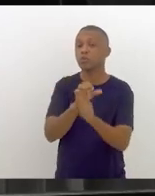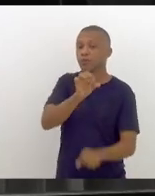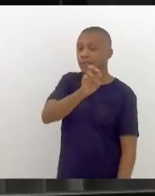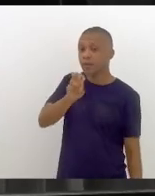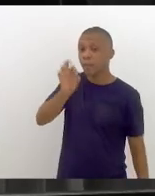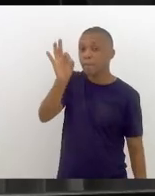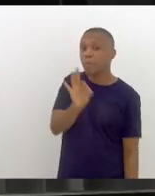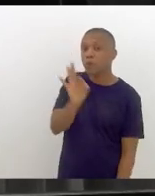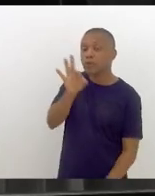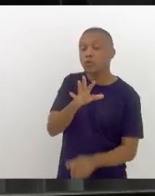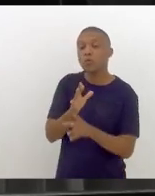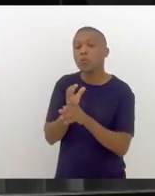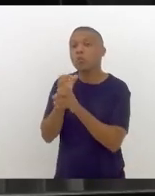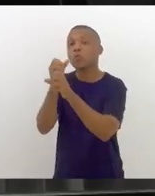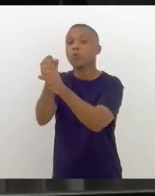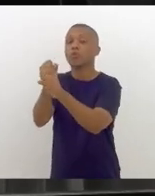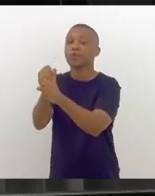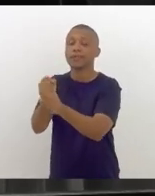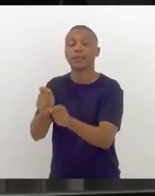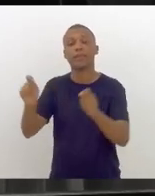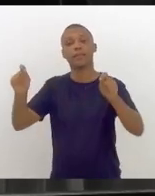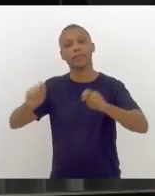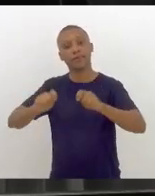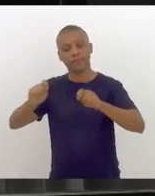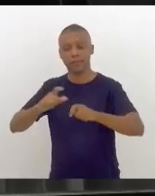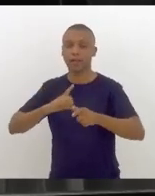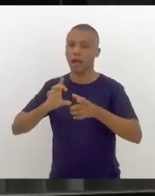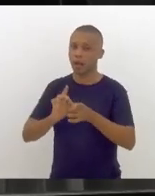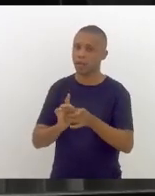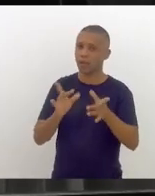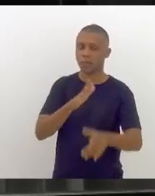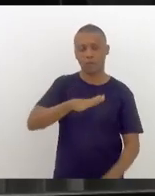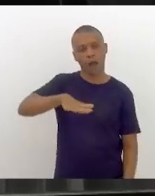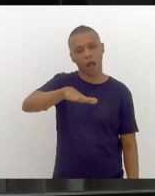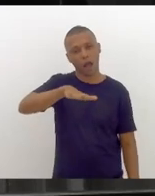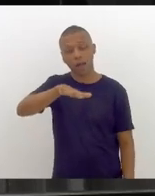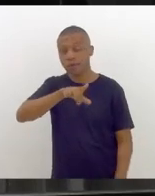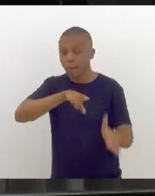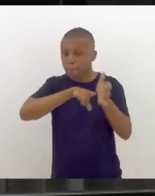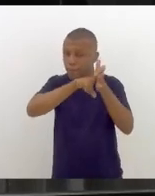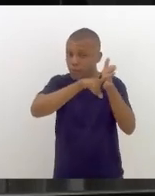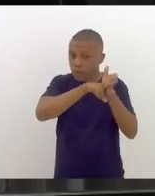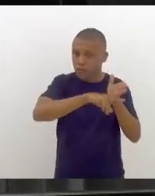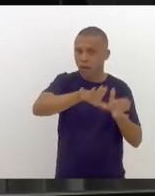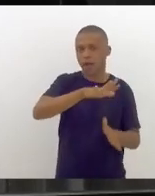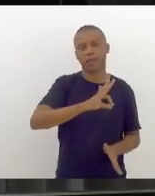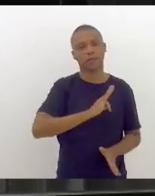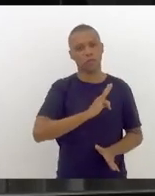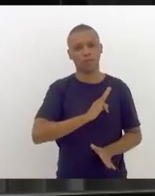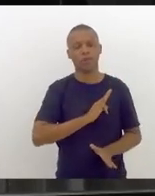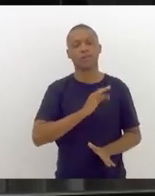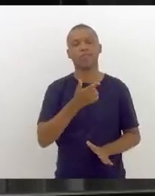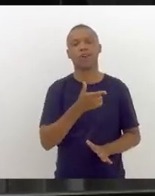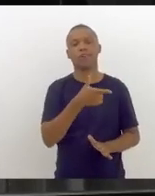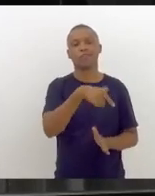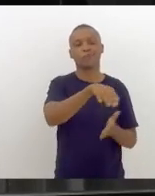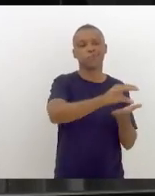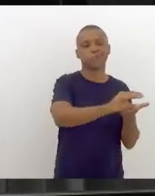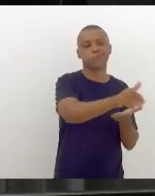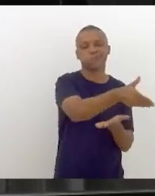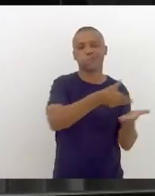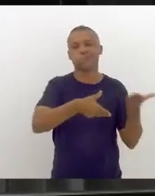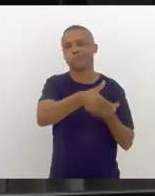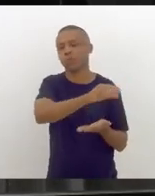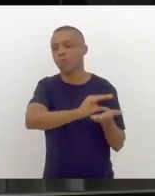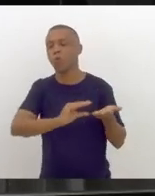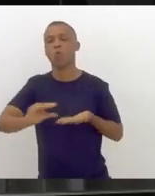do orçamento que deveria estar disponível para inteligência da polícia foi retirado ou seja um